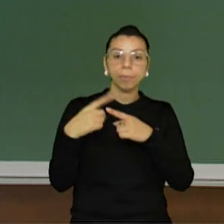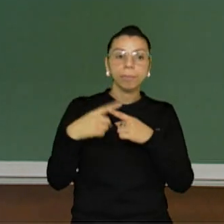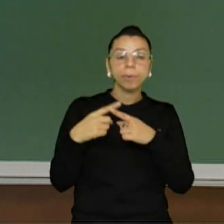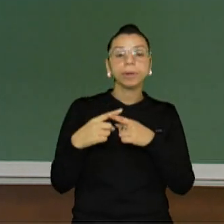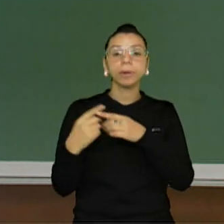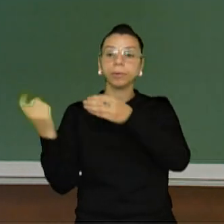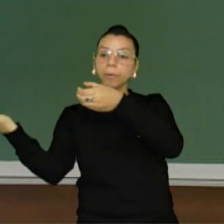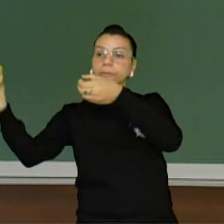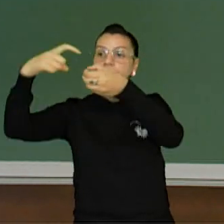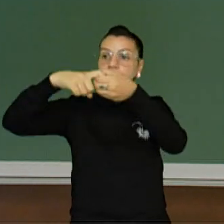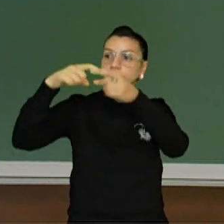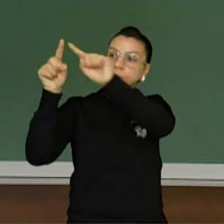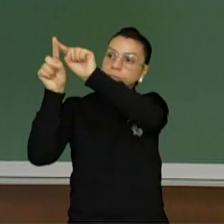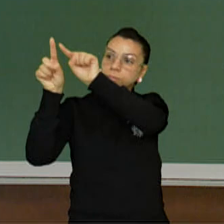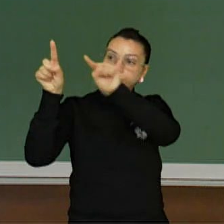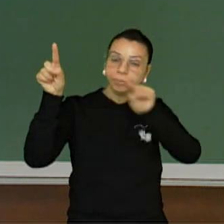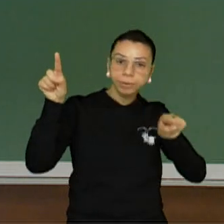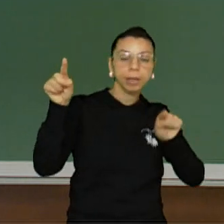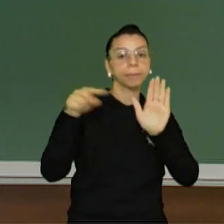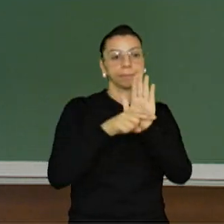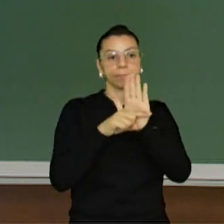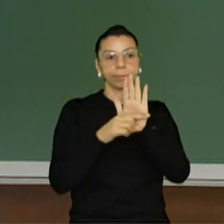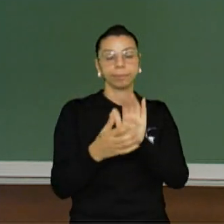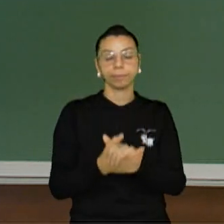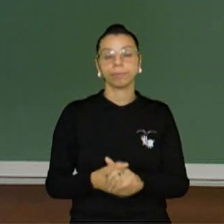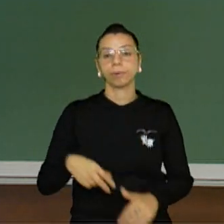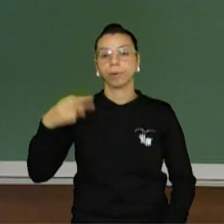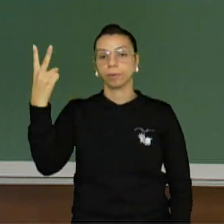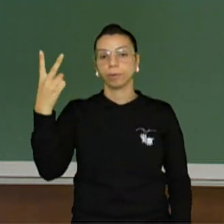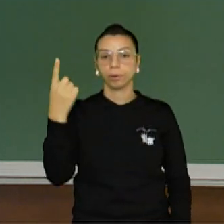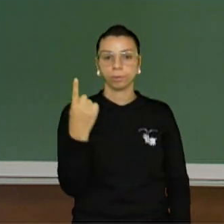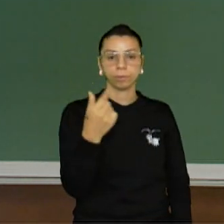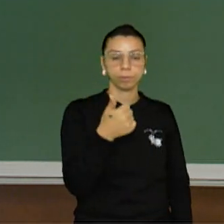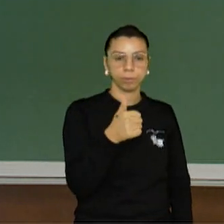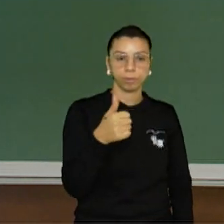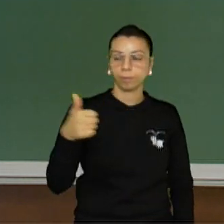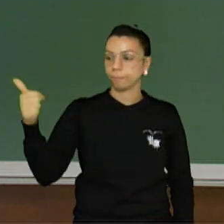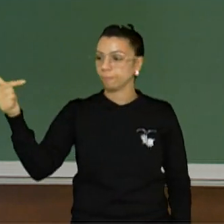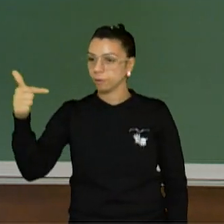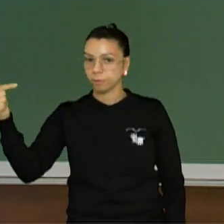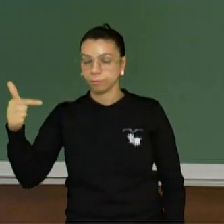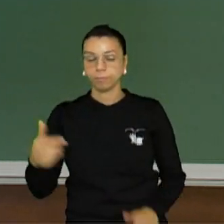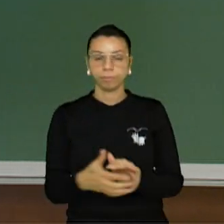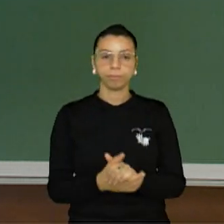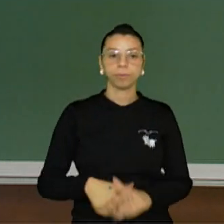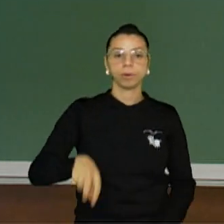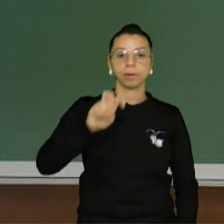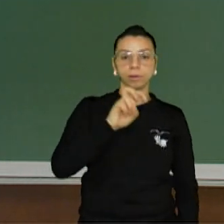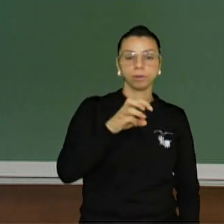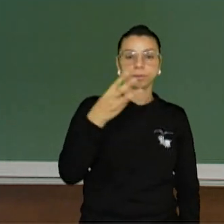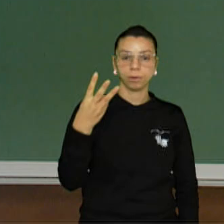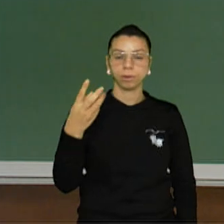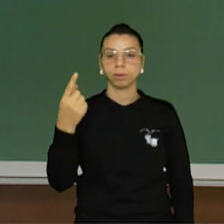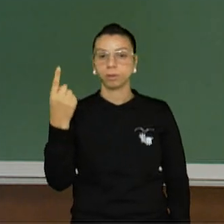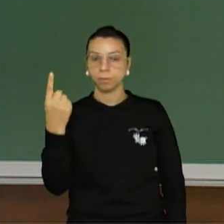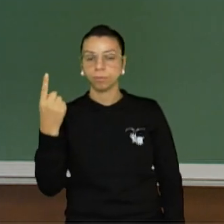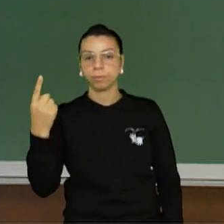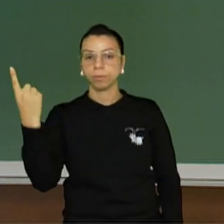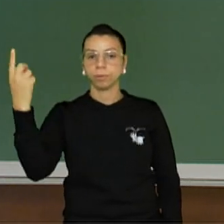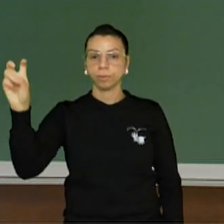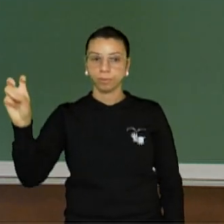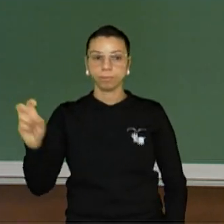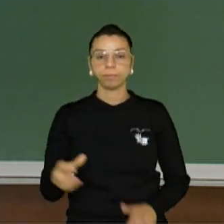eu estou voltando. 2, 1 e 11, 22, e 5, 3 e 1, o 15. Então,